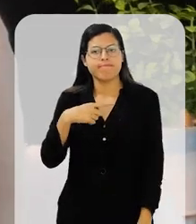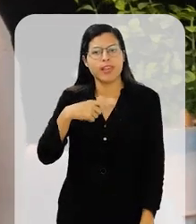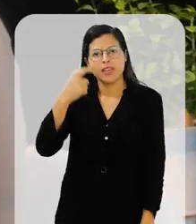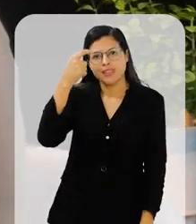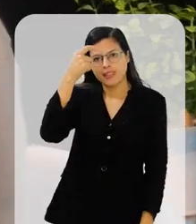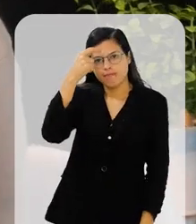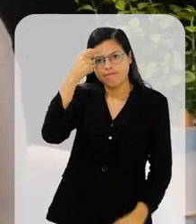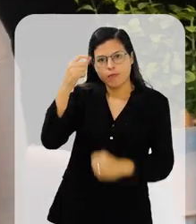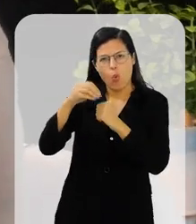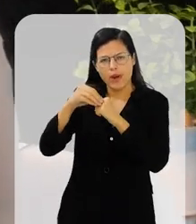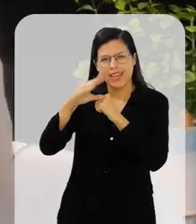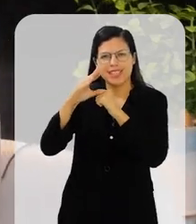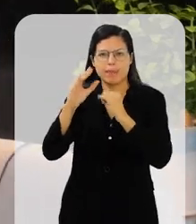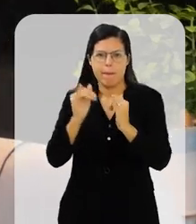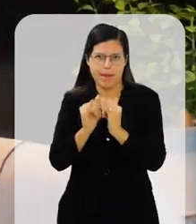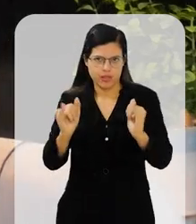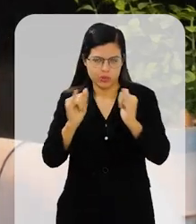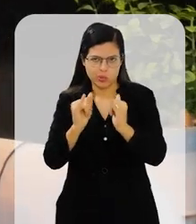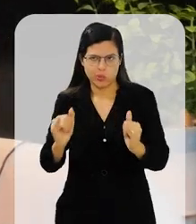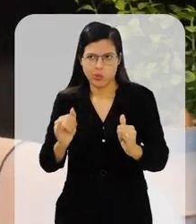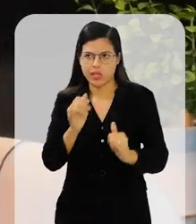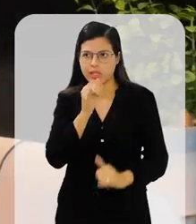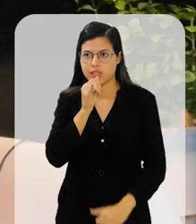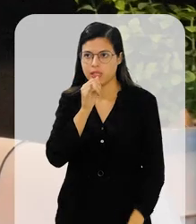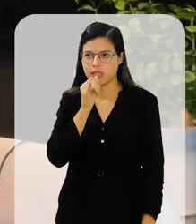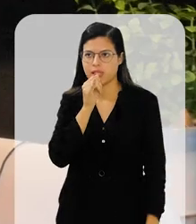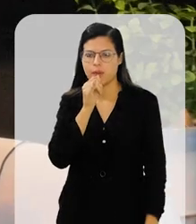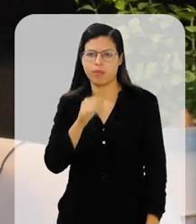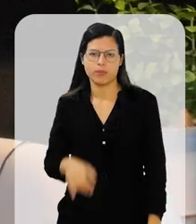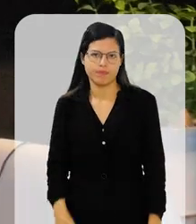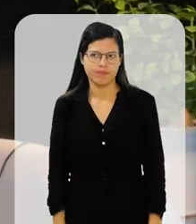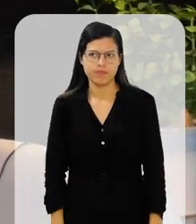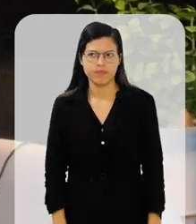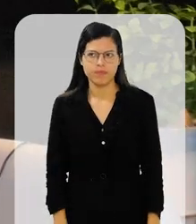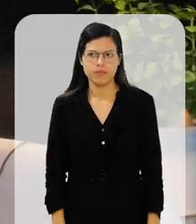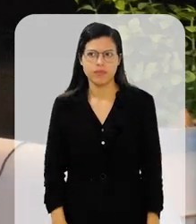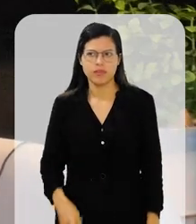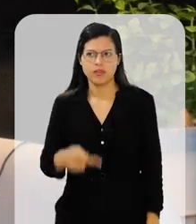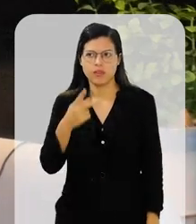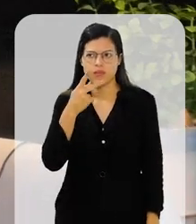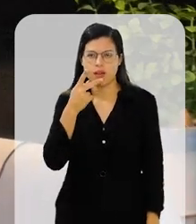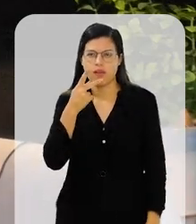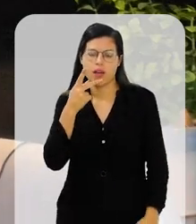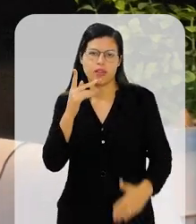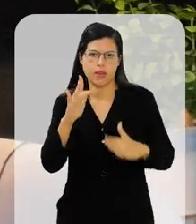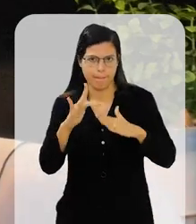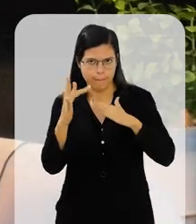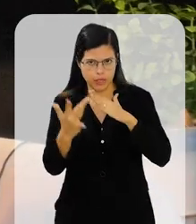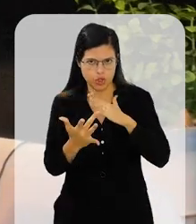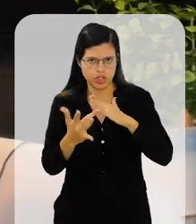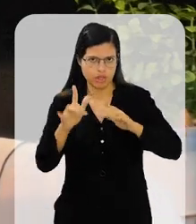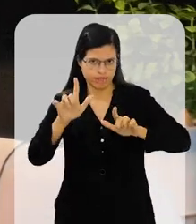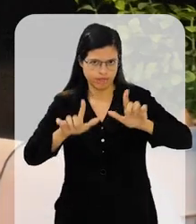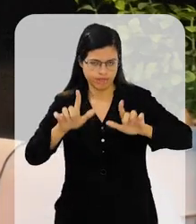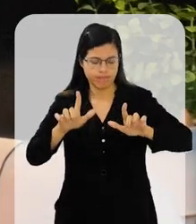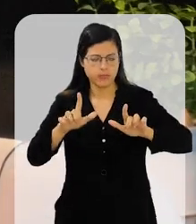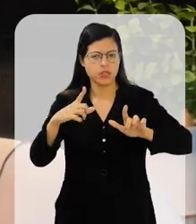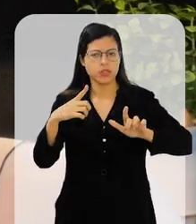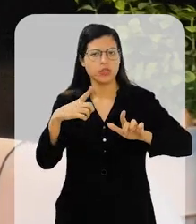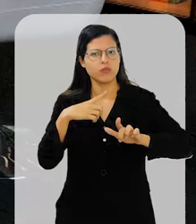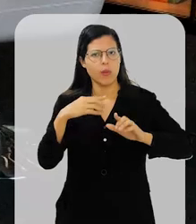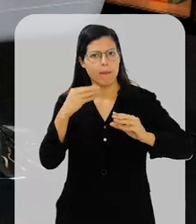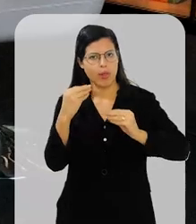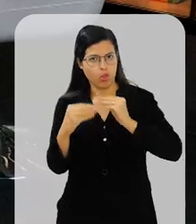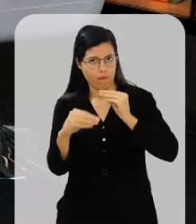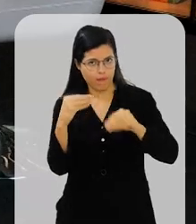ter essa conscientização. Sim. Para falar. Por exemplo, vamos falar de mídia. Tivemos